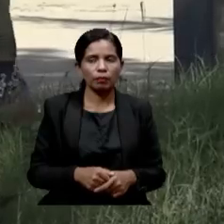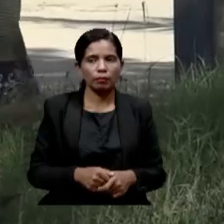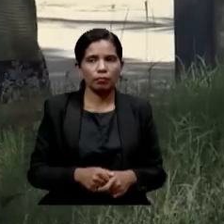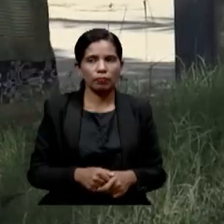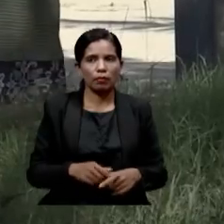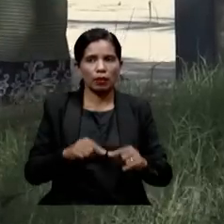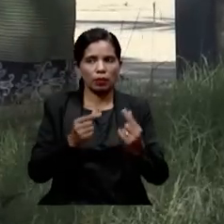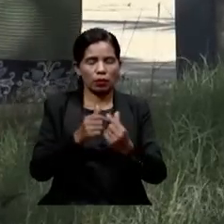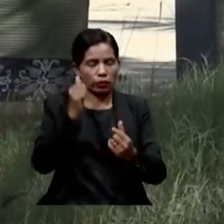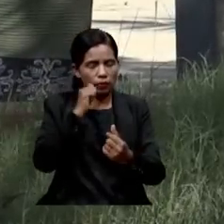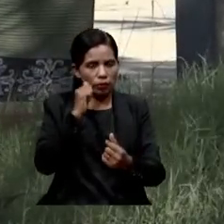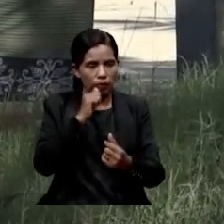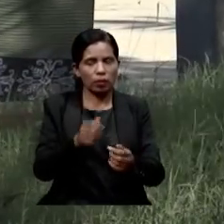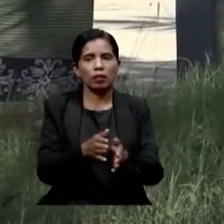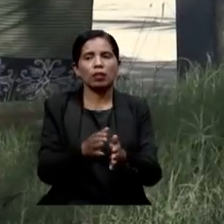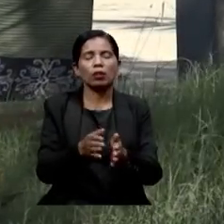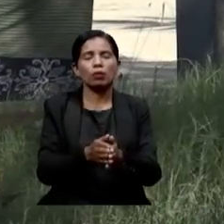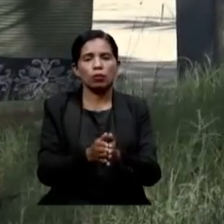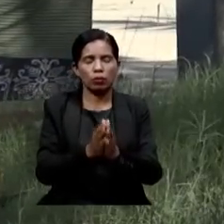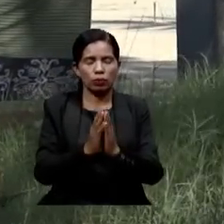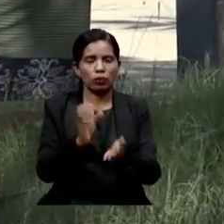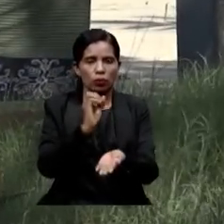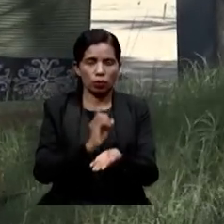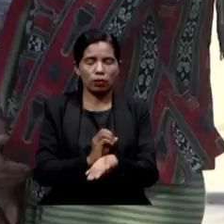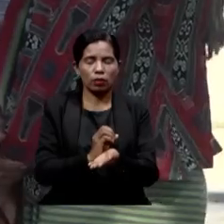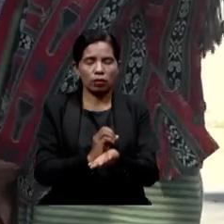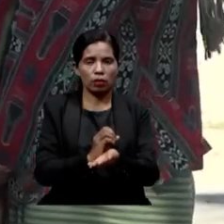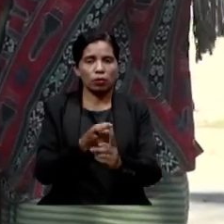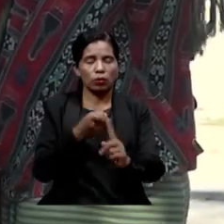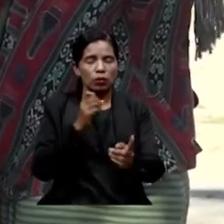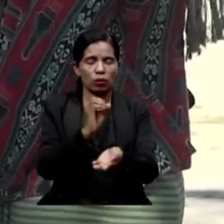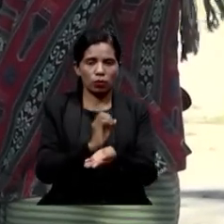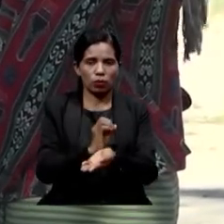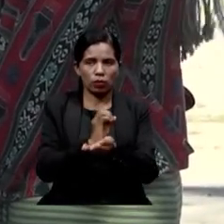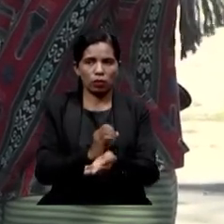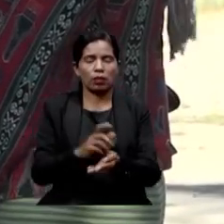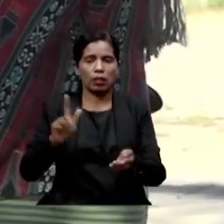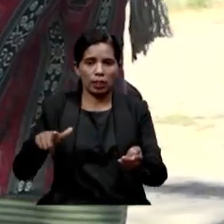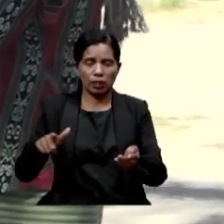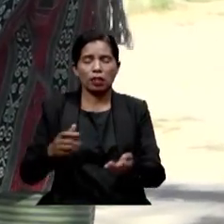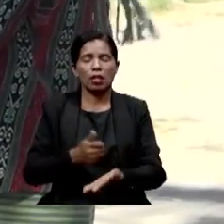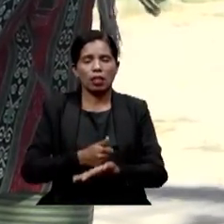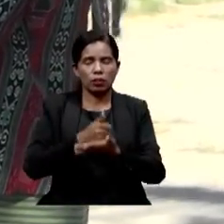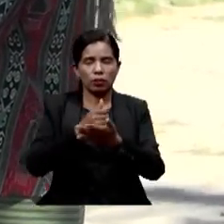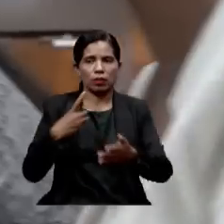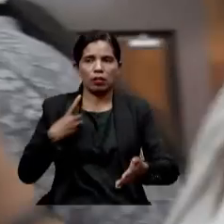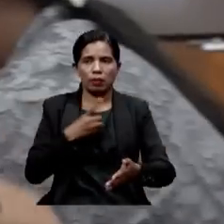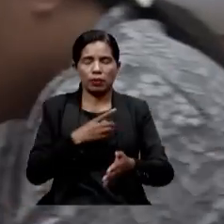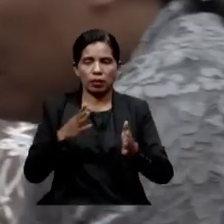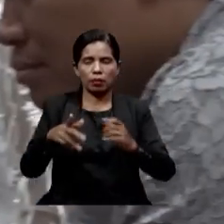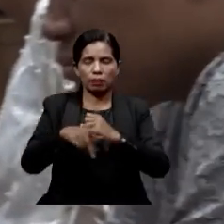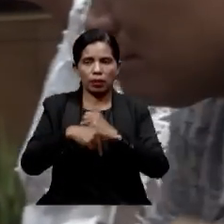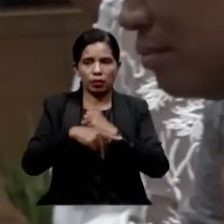Grupo Feta Potencial Rússia Região Administrativa Especial Cusiambeno foi na Lesne, a soro deputada Rússia Bancada